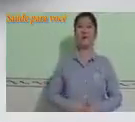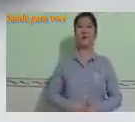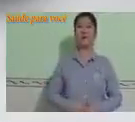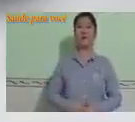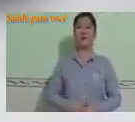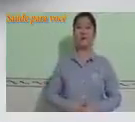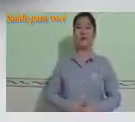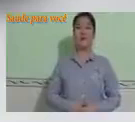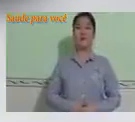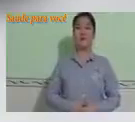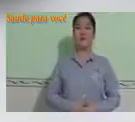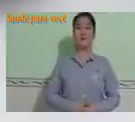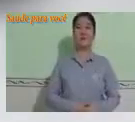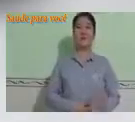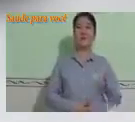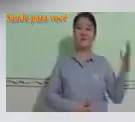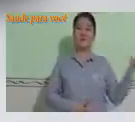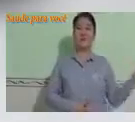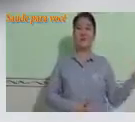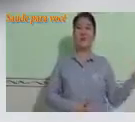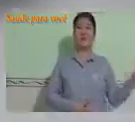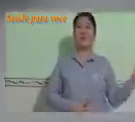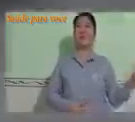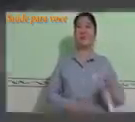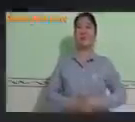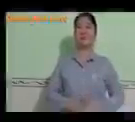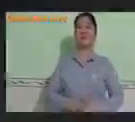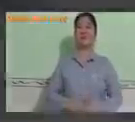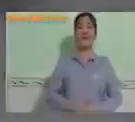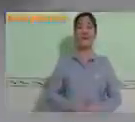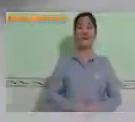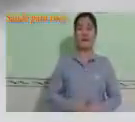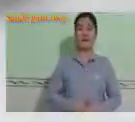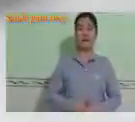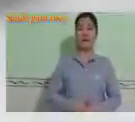um sacrifício, veja como encontrar prazer na academia e não desistir.